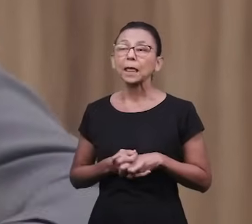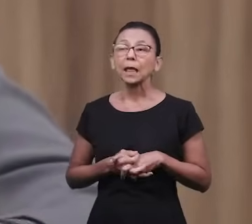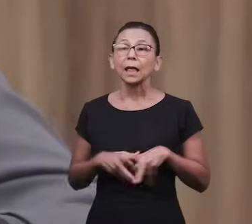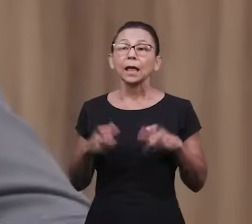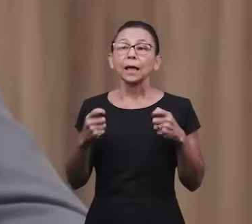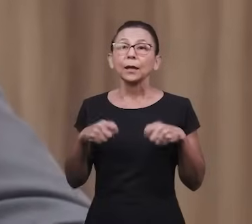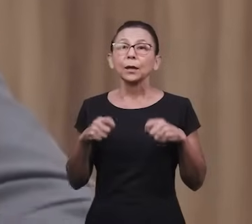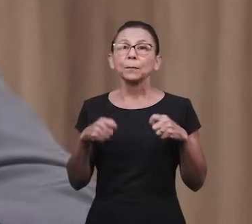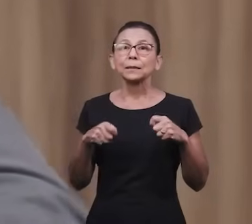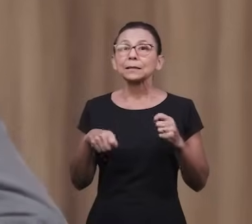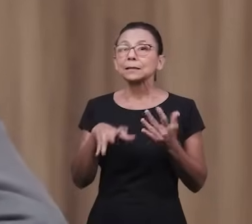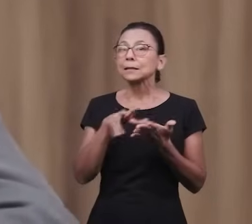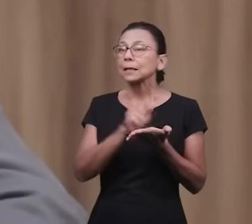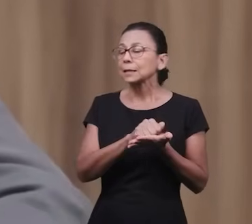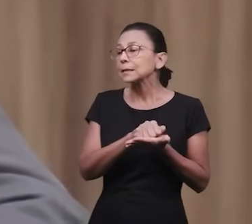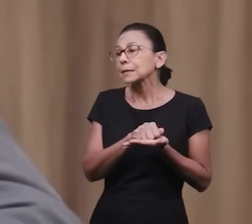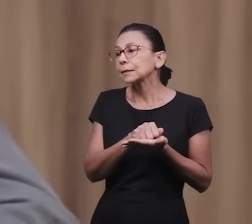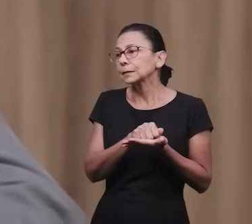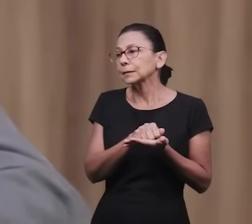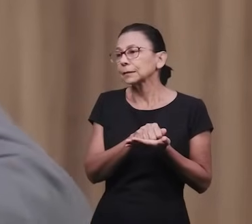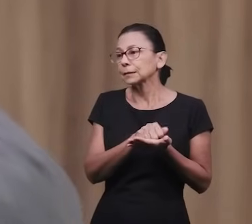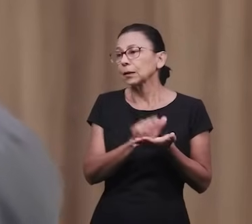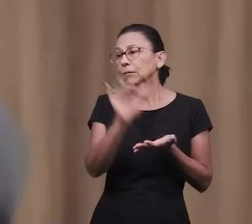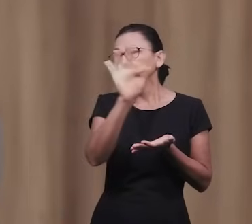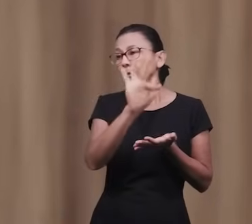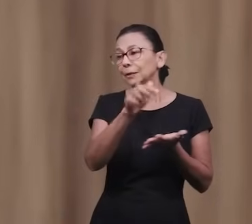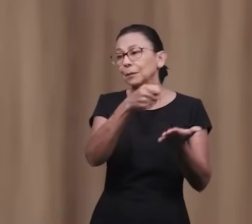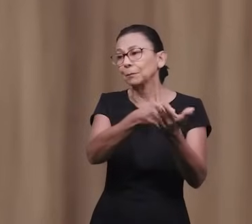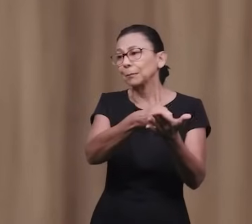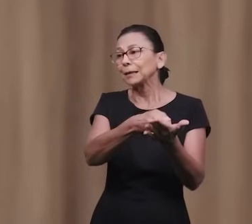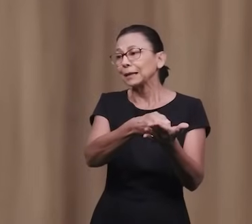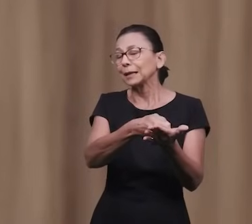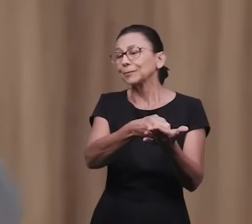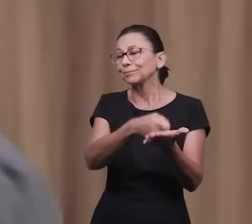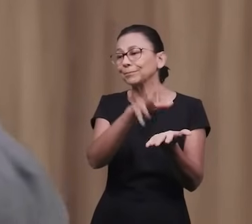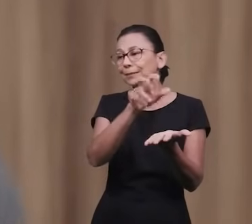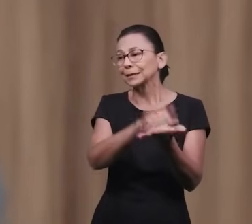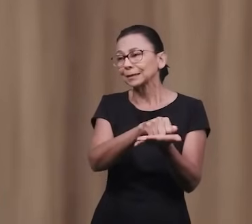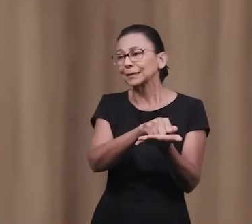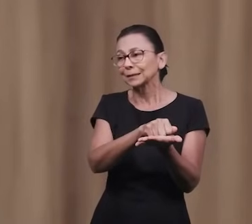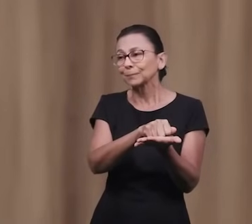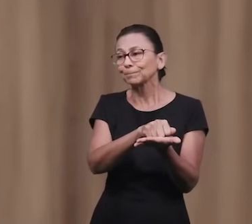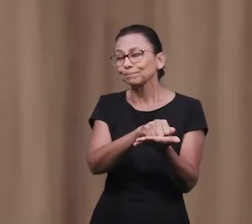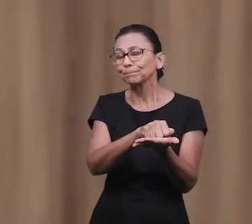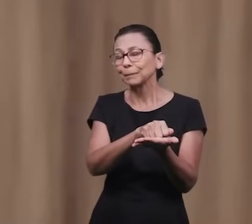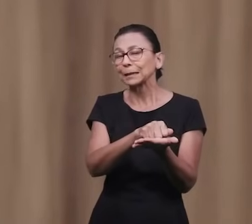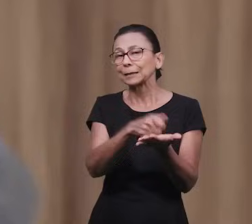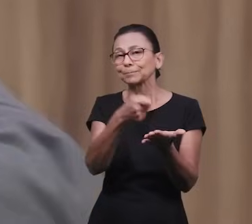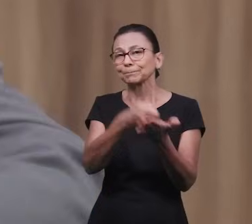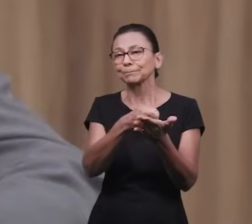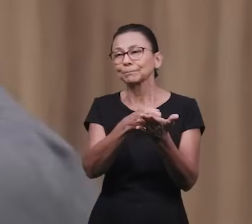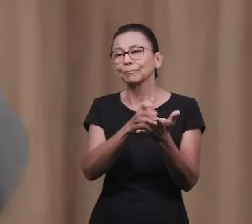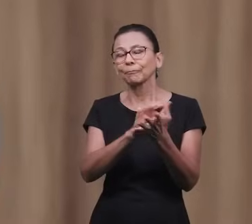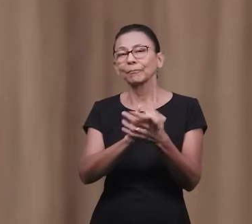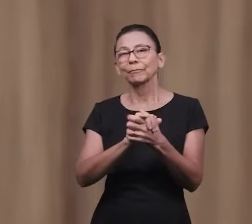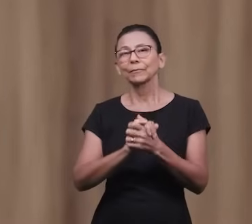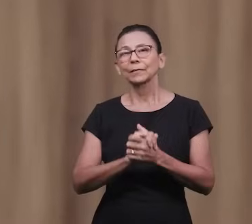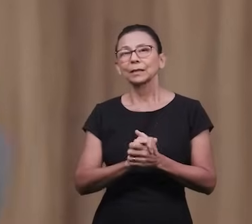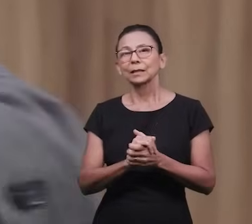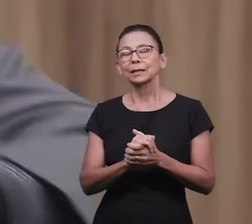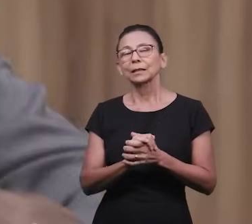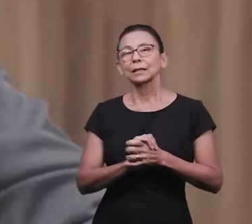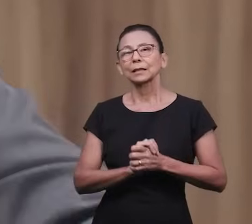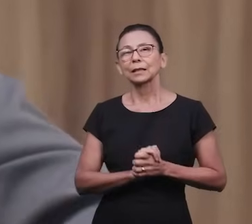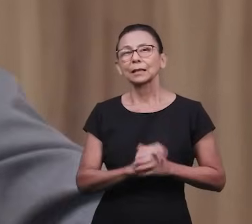e eu preciso fazer a inscrição lá na faculdade e tem que pagar a matrícula. Na hora tem que